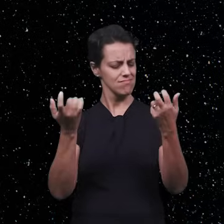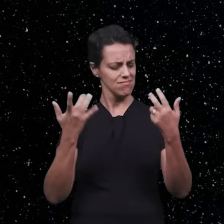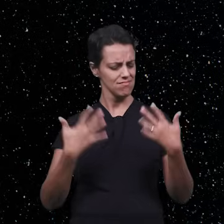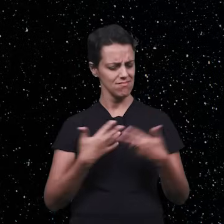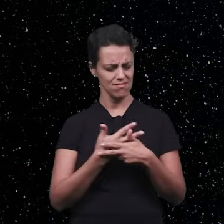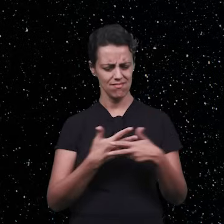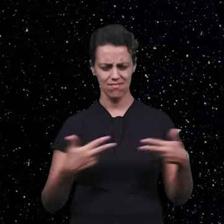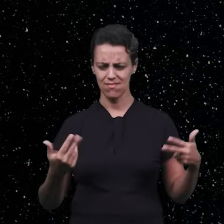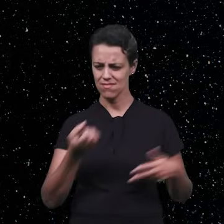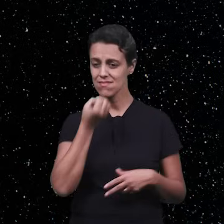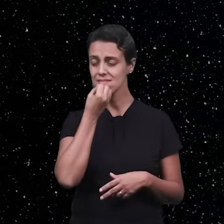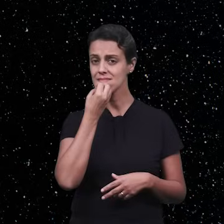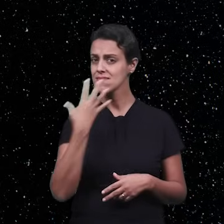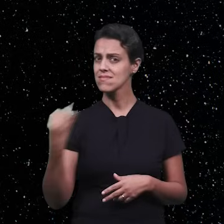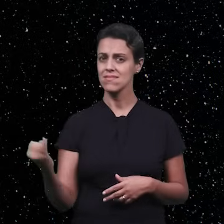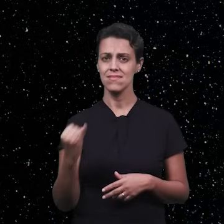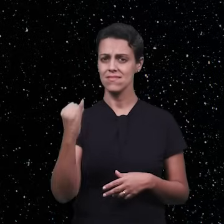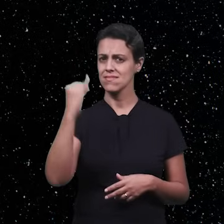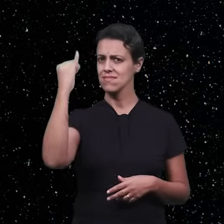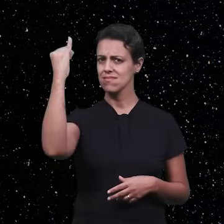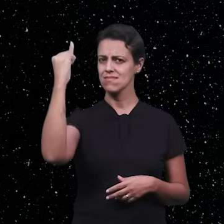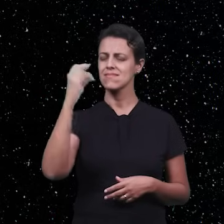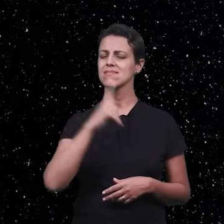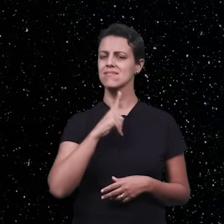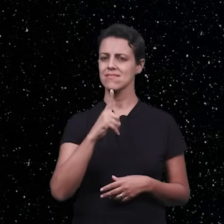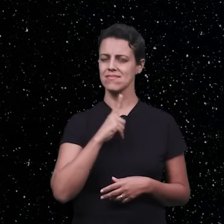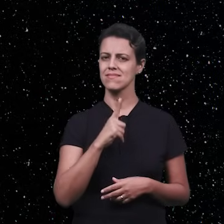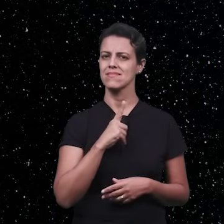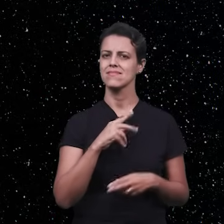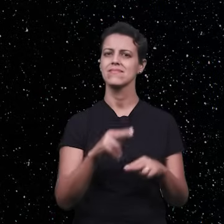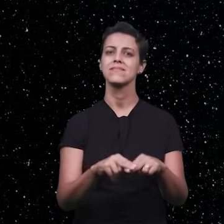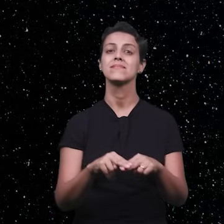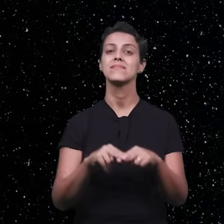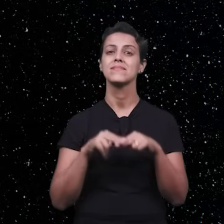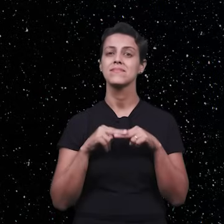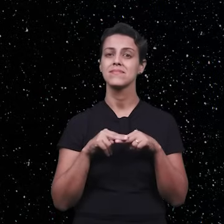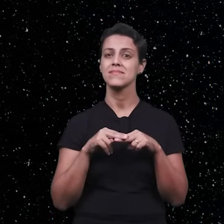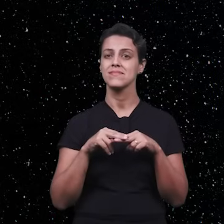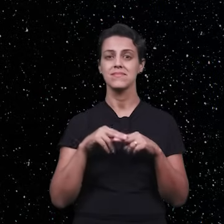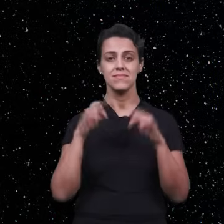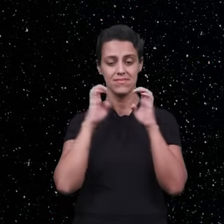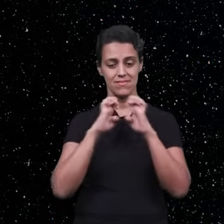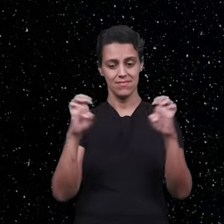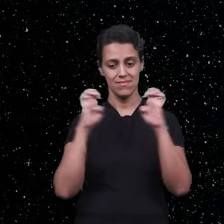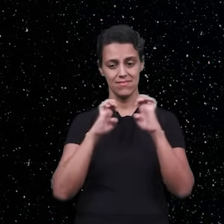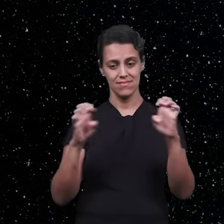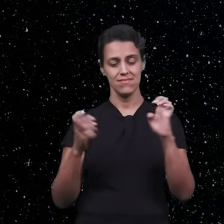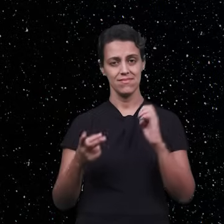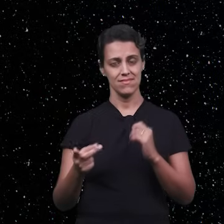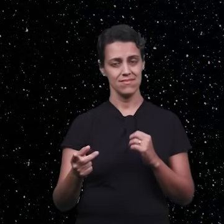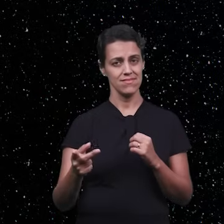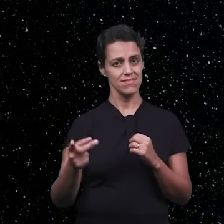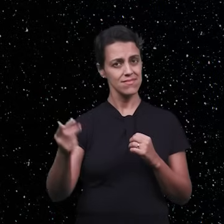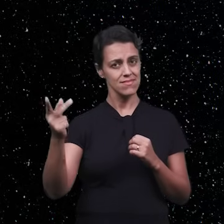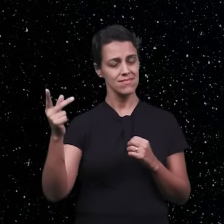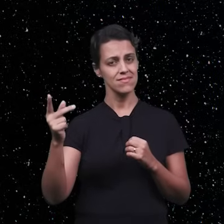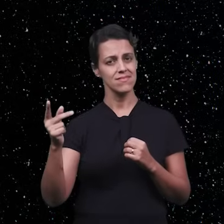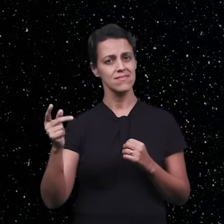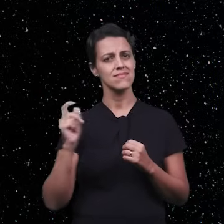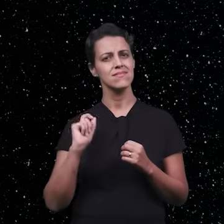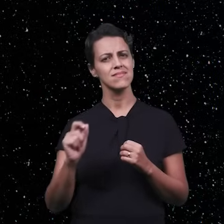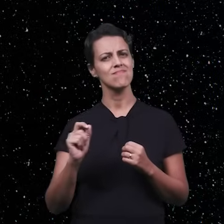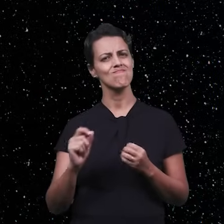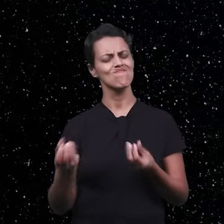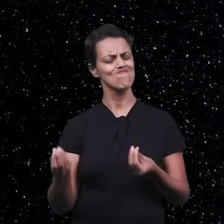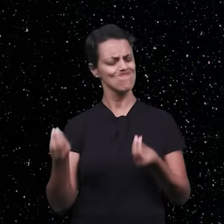benefício importante para cada um de nós. Por isso, o Evangelho Eterno tem trazido para